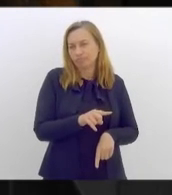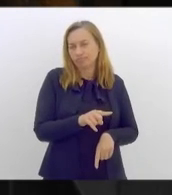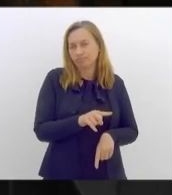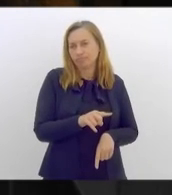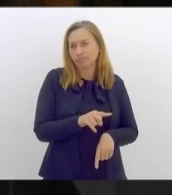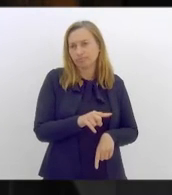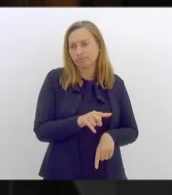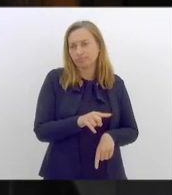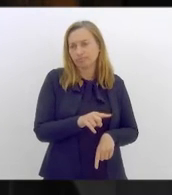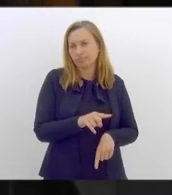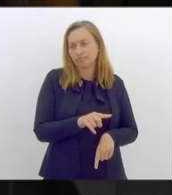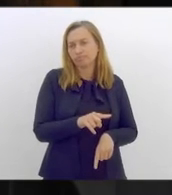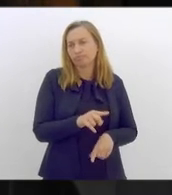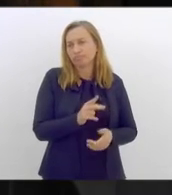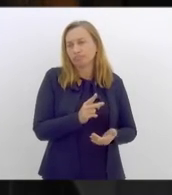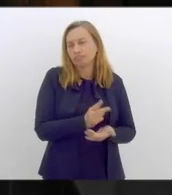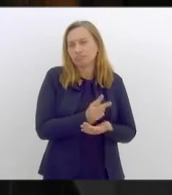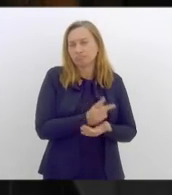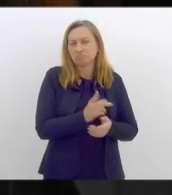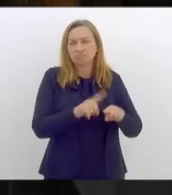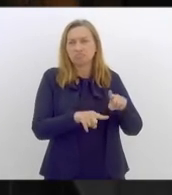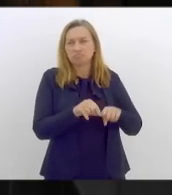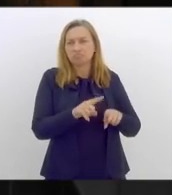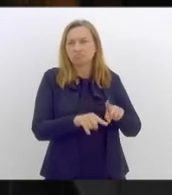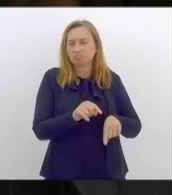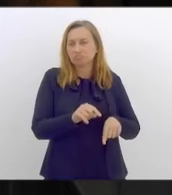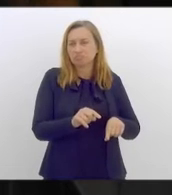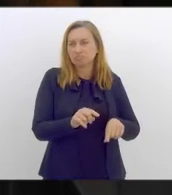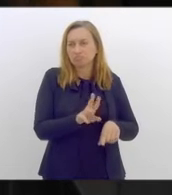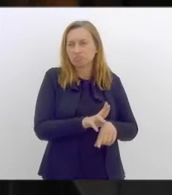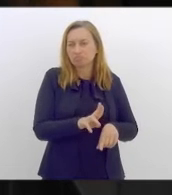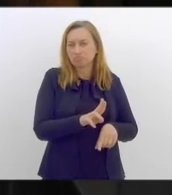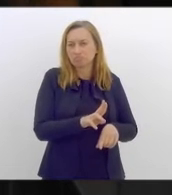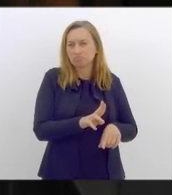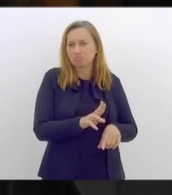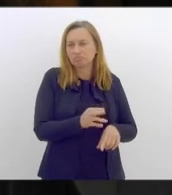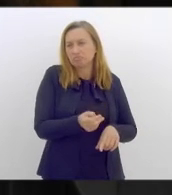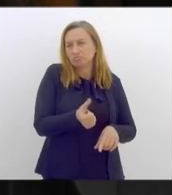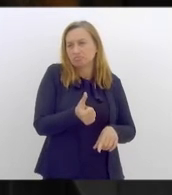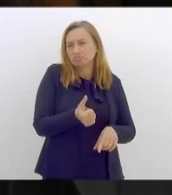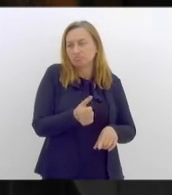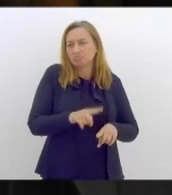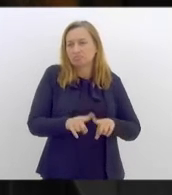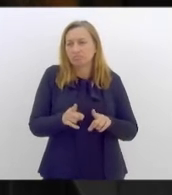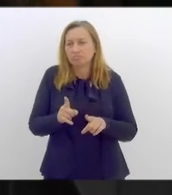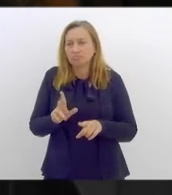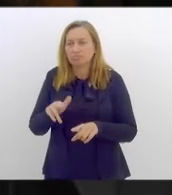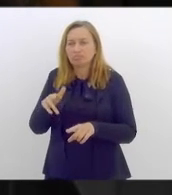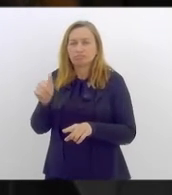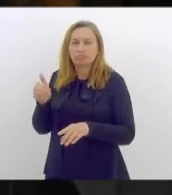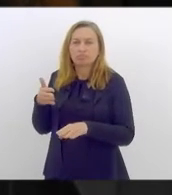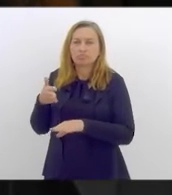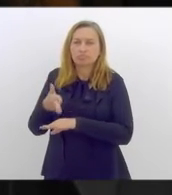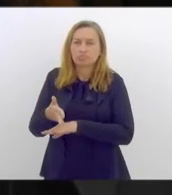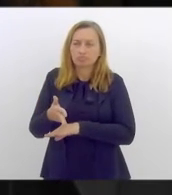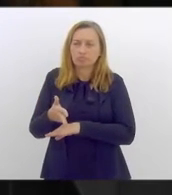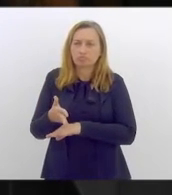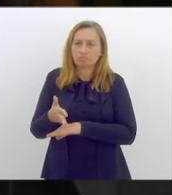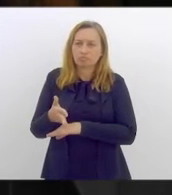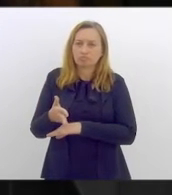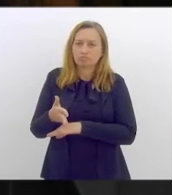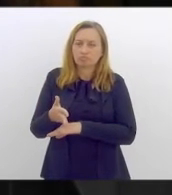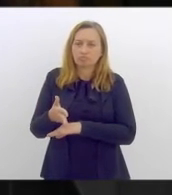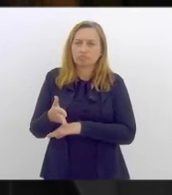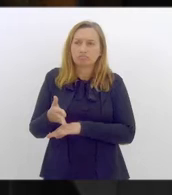usado pelos menos favorecidos e essa redução de alíquota jamais chega a ponta fica sendo